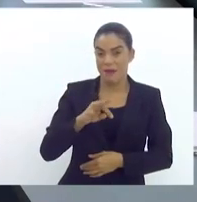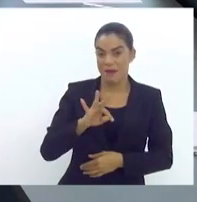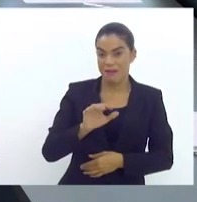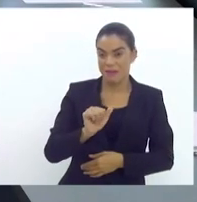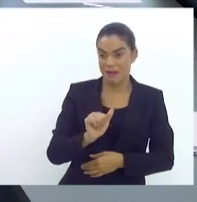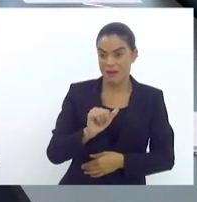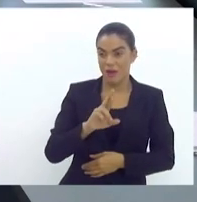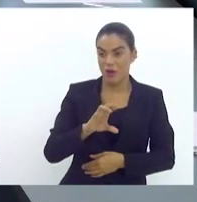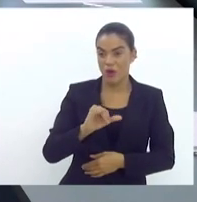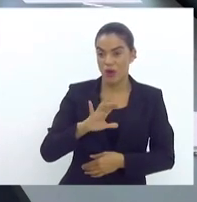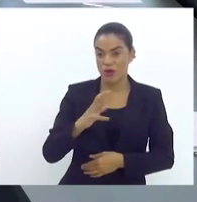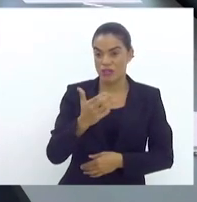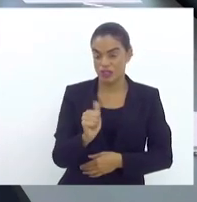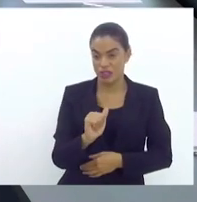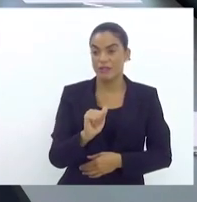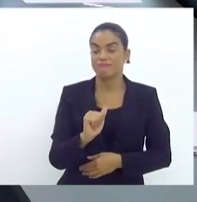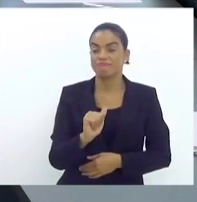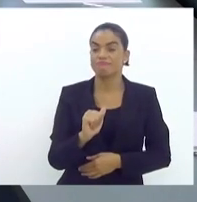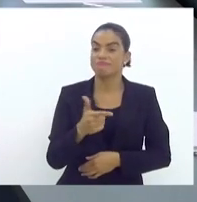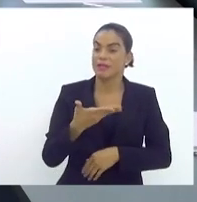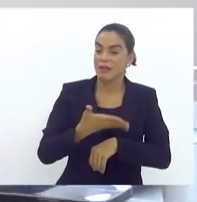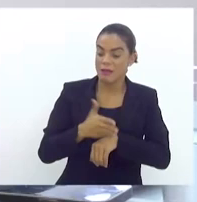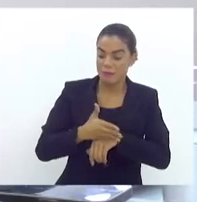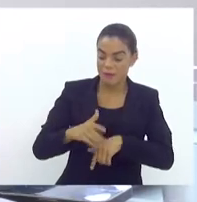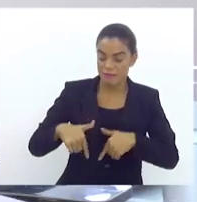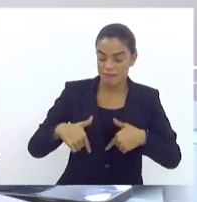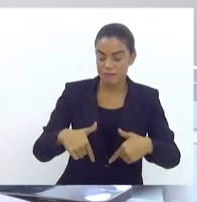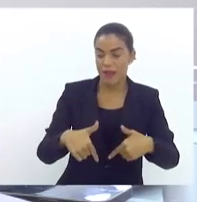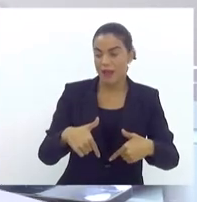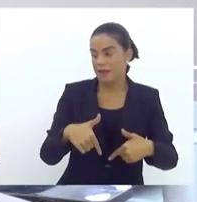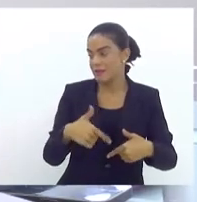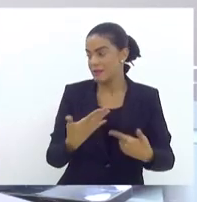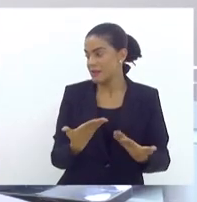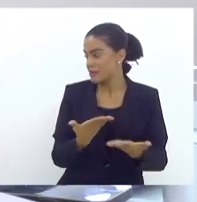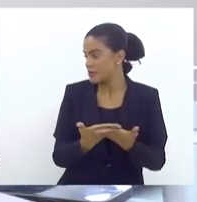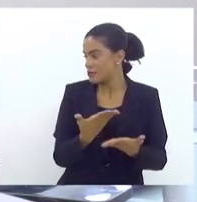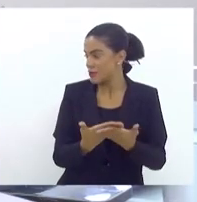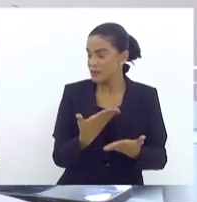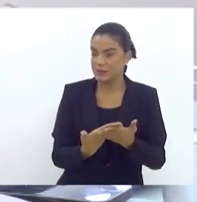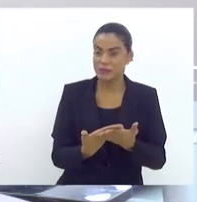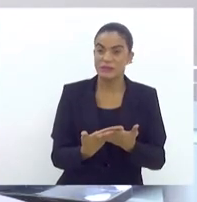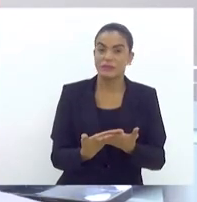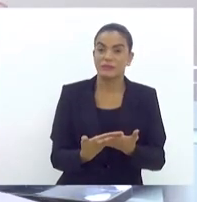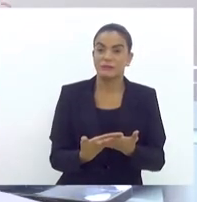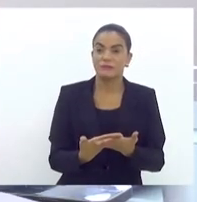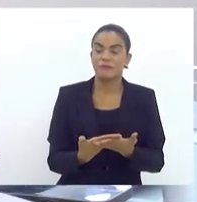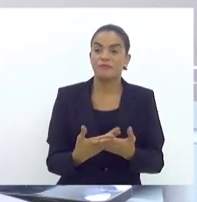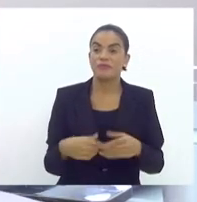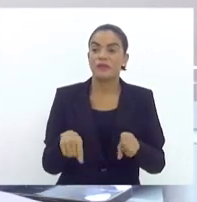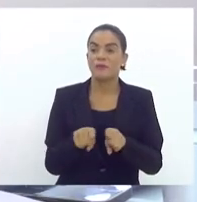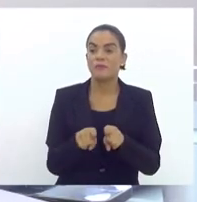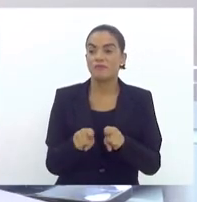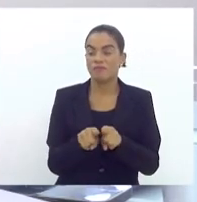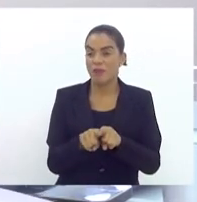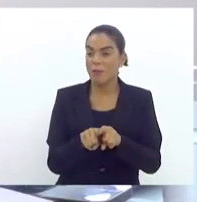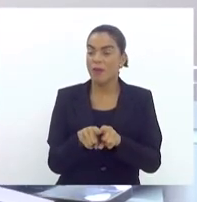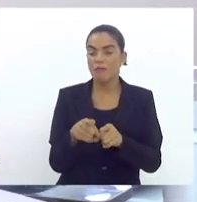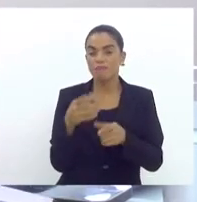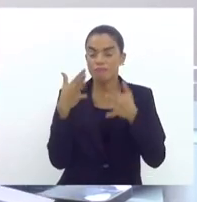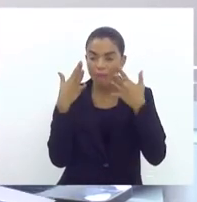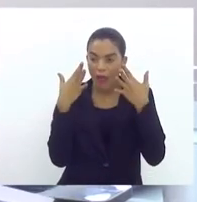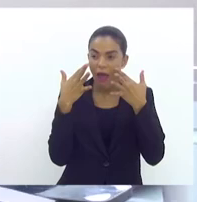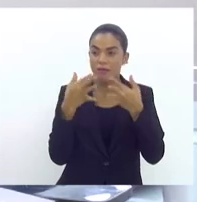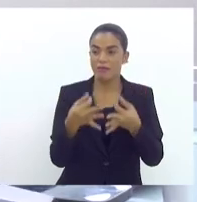muito quem está ali na aplicabilidade das ações e esse olhar seu que você usa todo tempo cuidadosamente